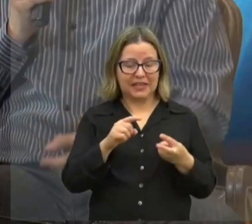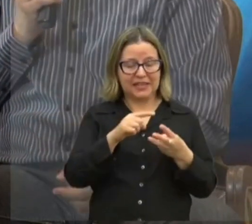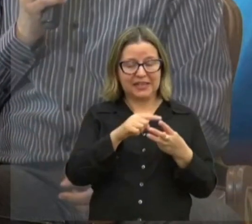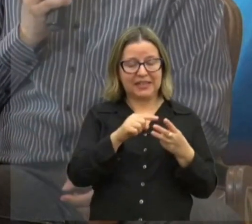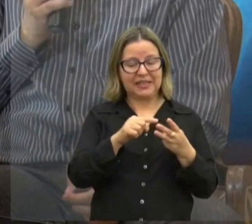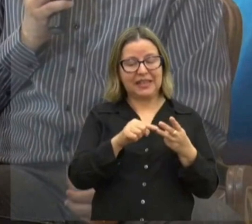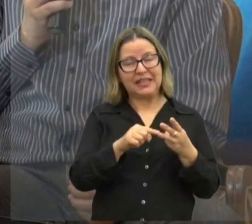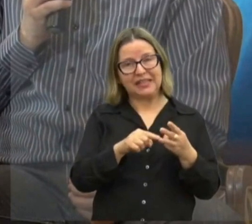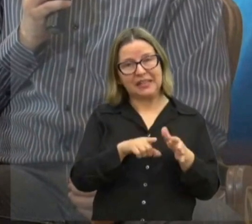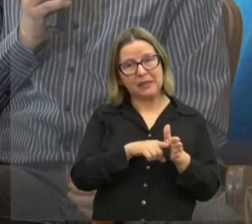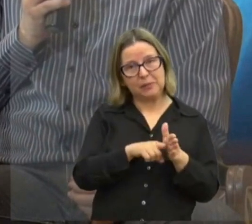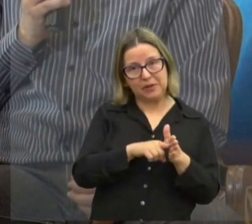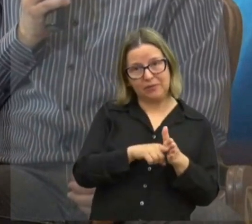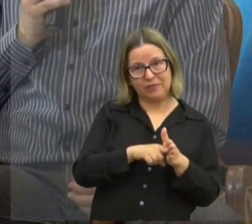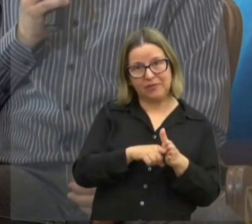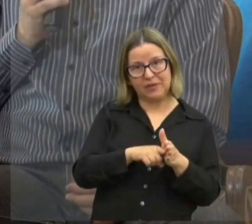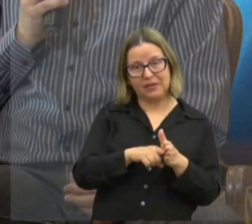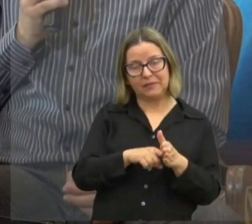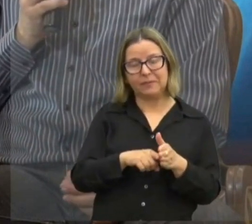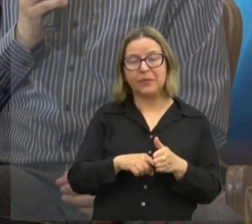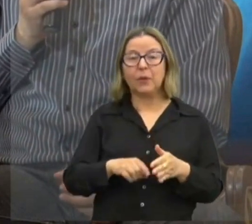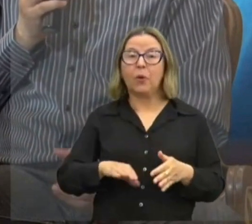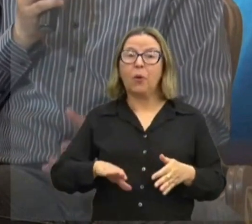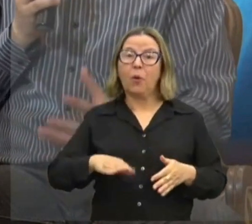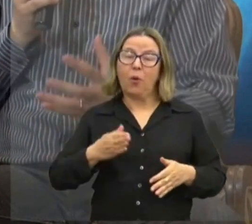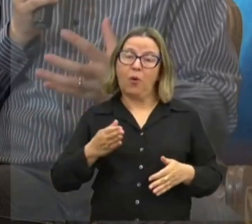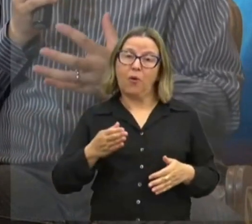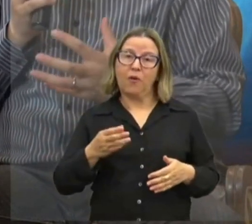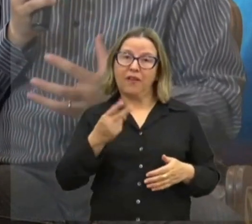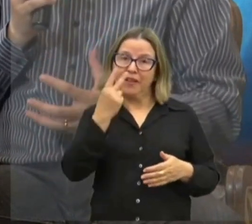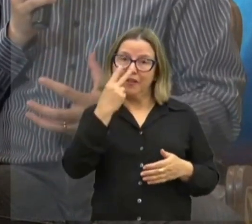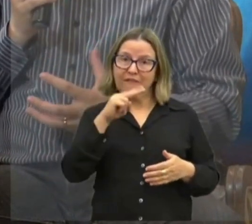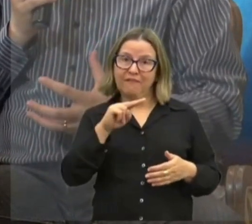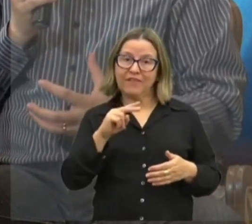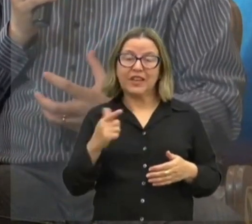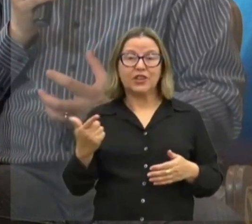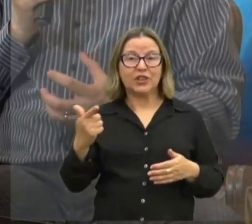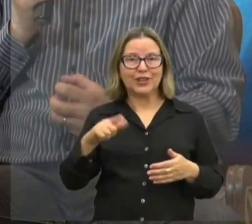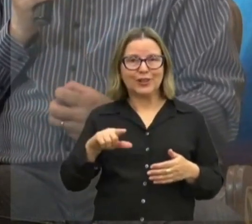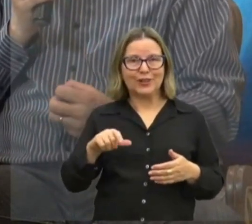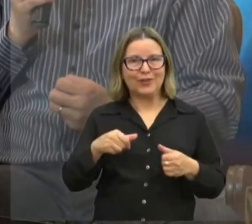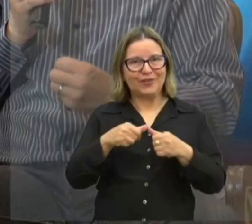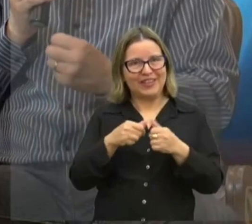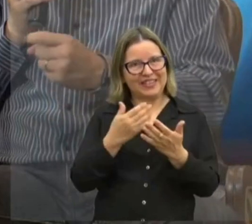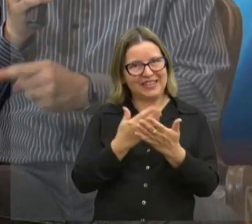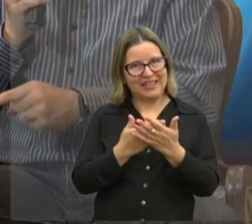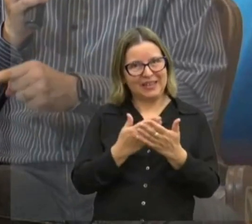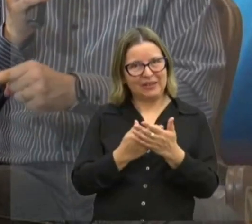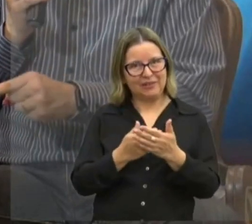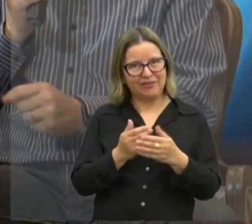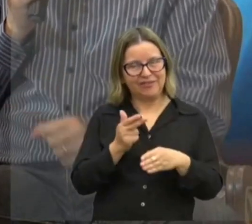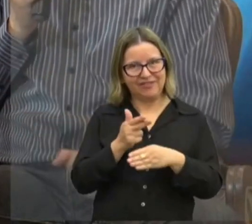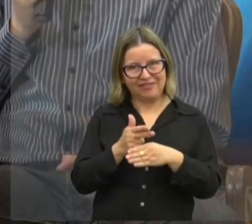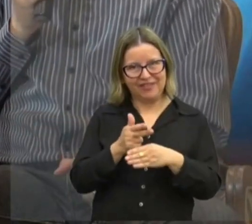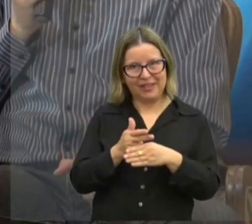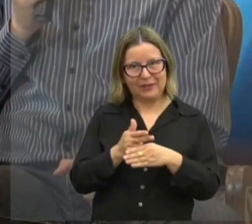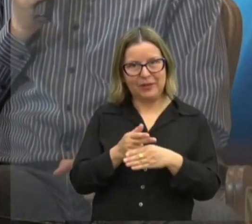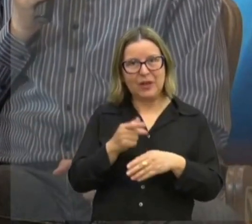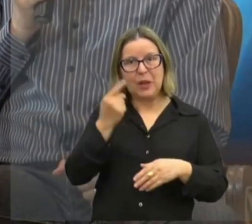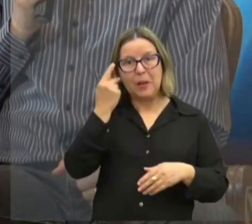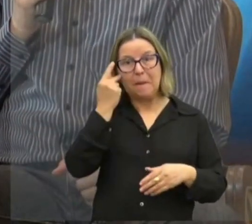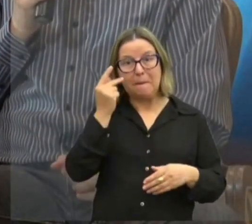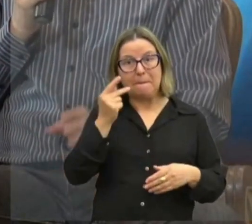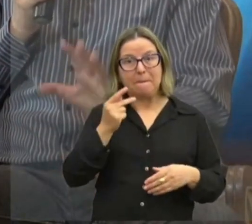seguida este vídeo, para que você possa ter firmado o seu coração na palavra do